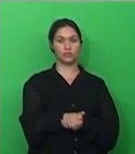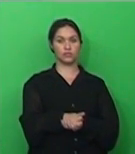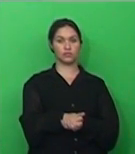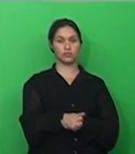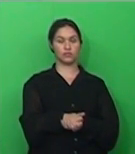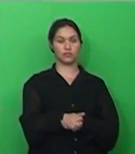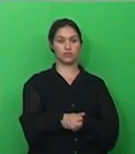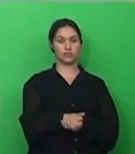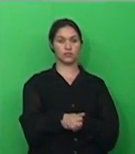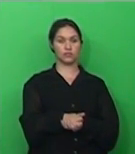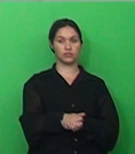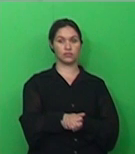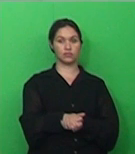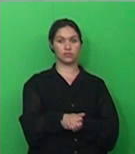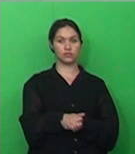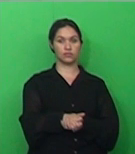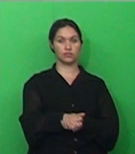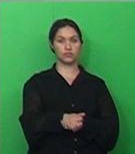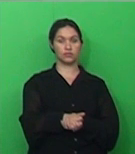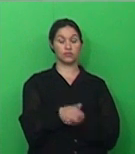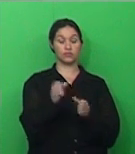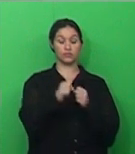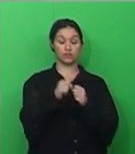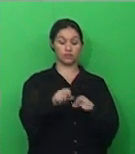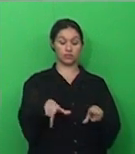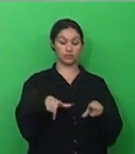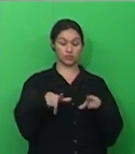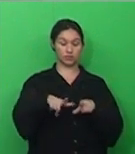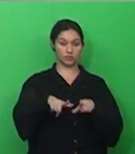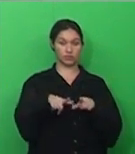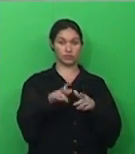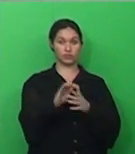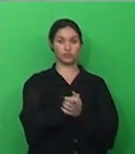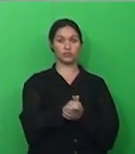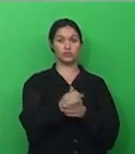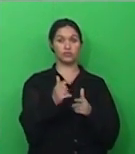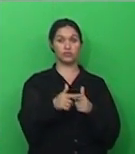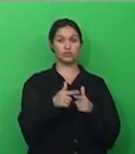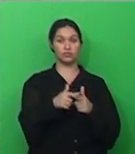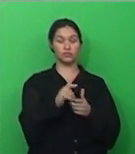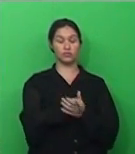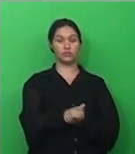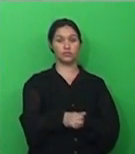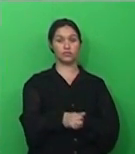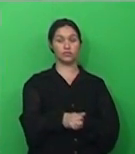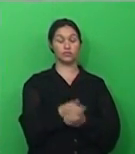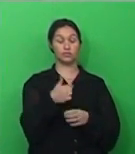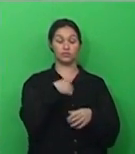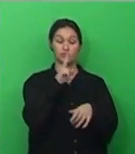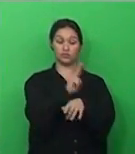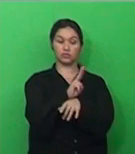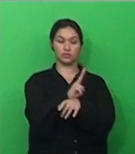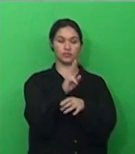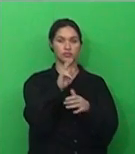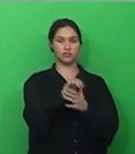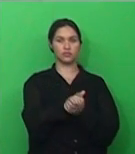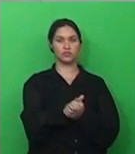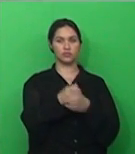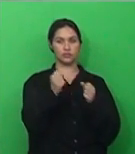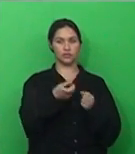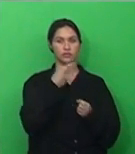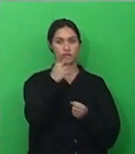provocado a fazer esse requerimento, né, me sentir na obrigação, na qualidade fiscal que sou. Fica à vontade,